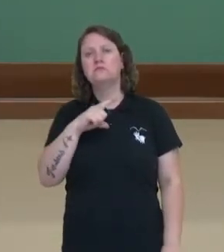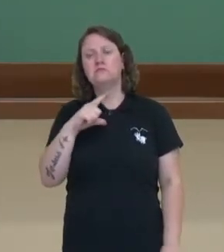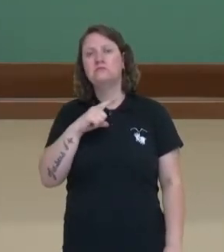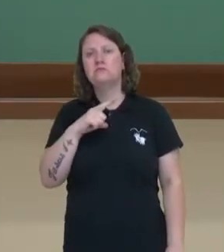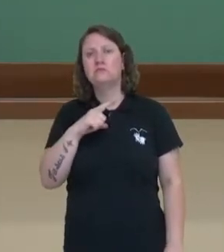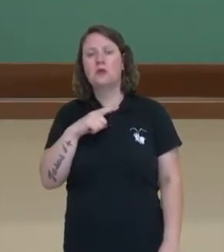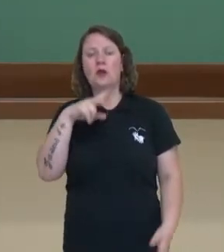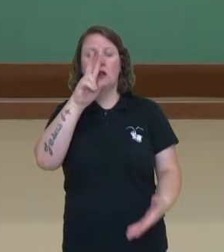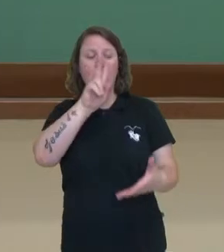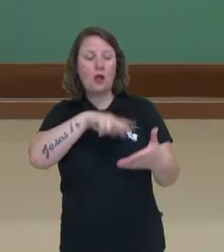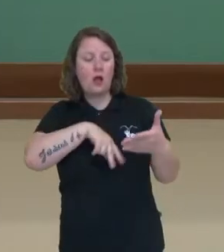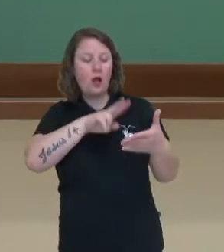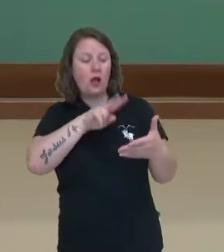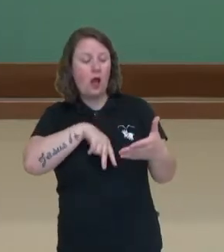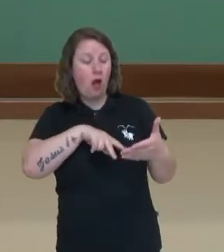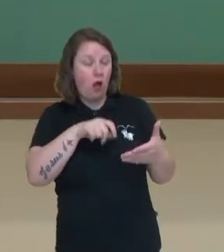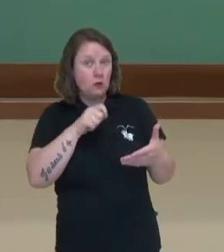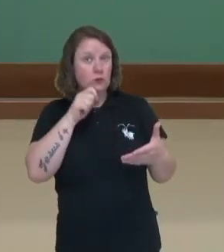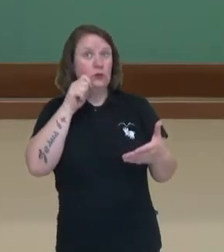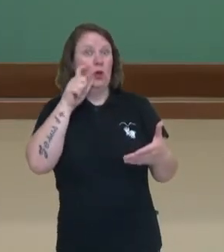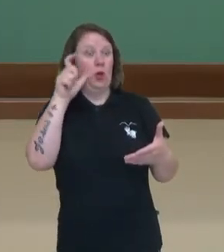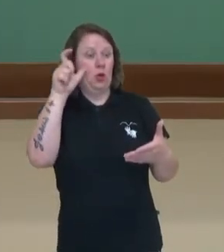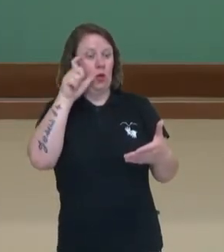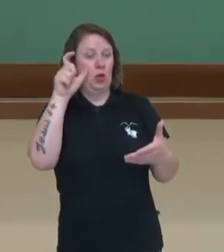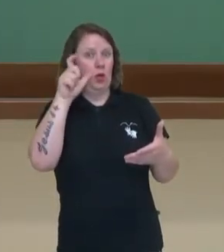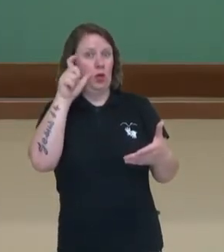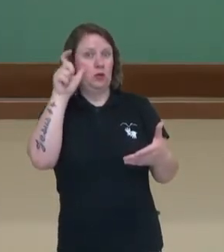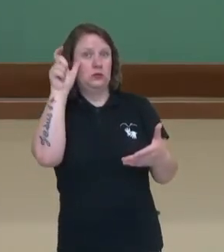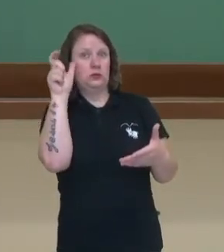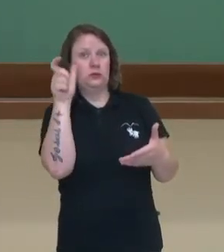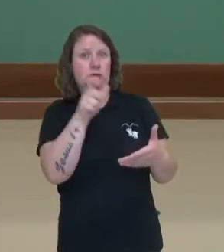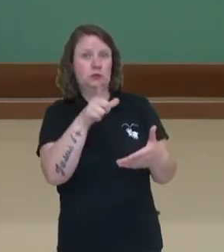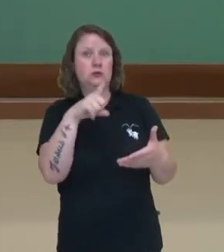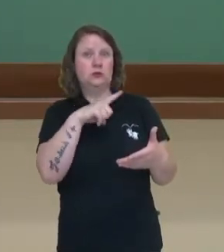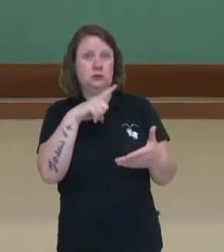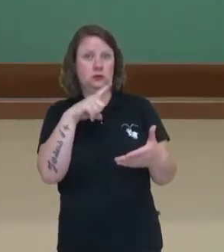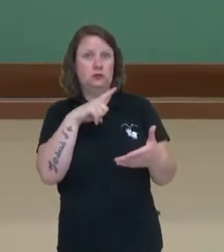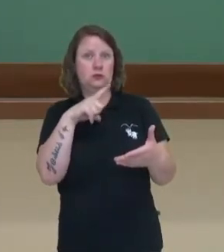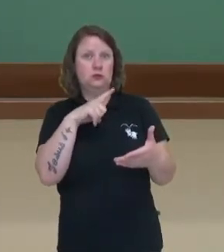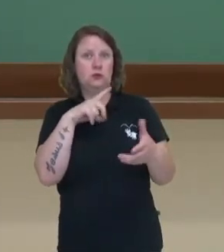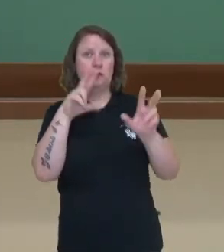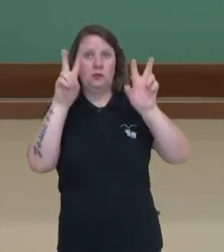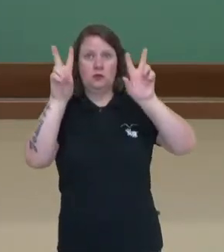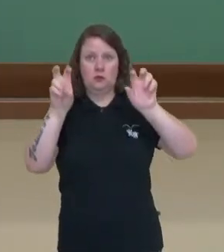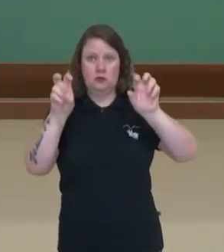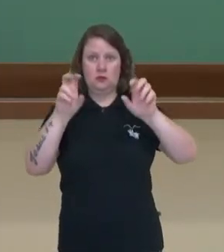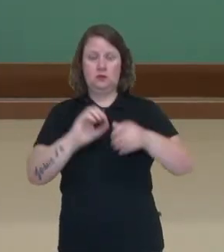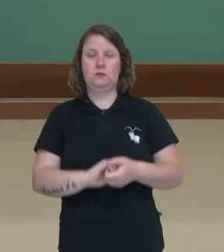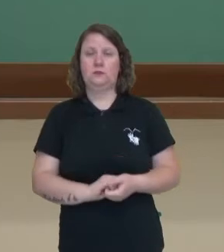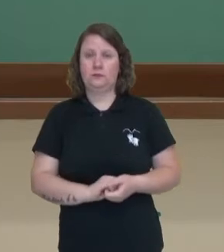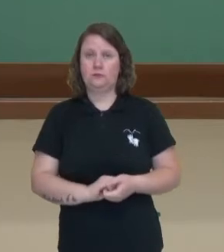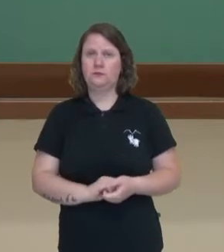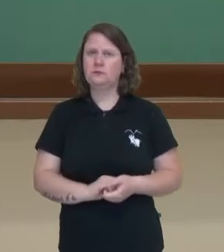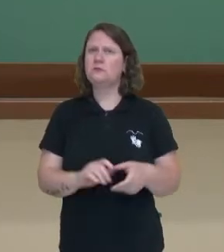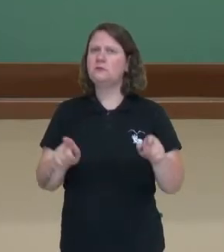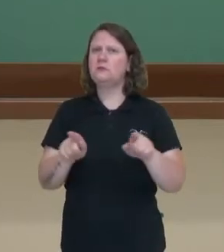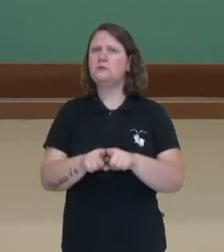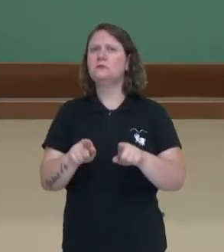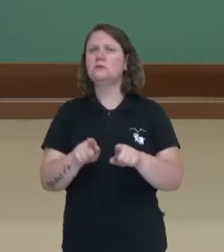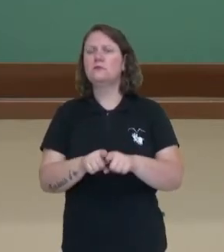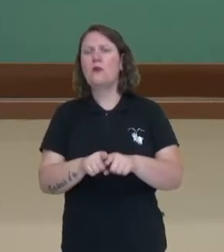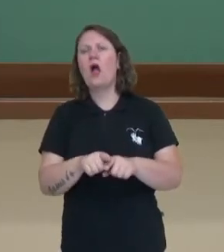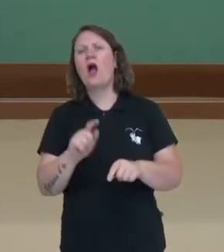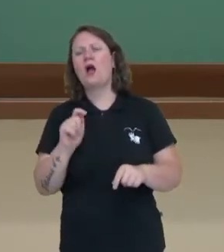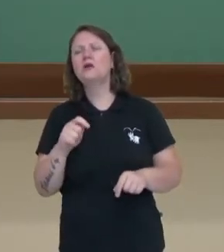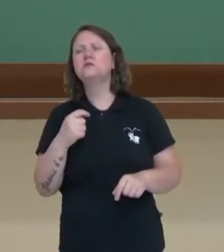da leitura é que você tem a sua curiosidade despertada para a temática. É através da manchete que você vê se